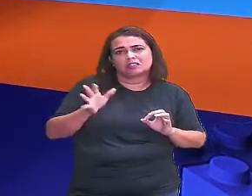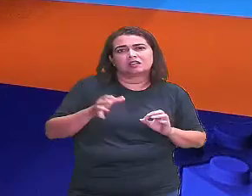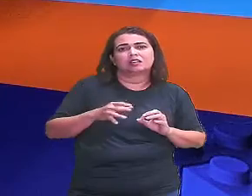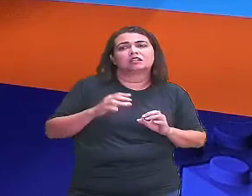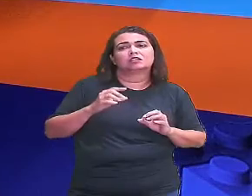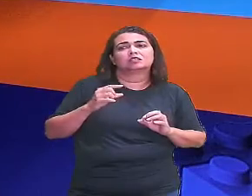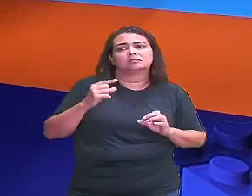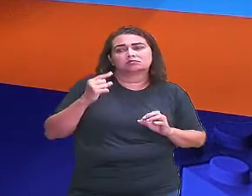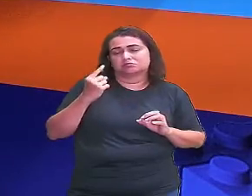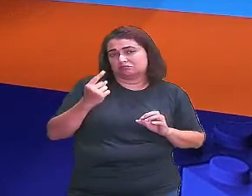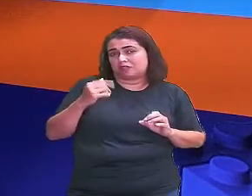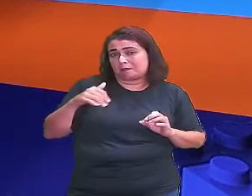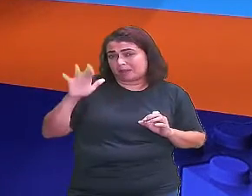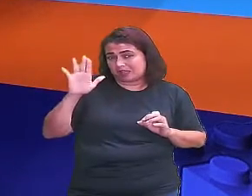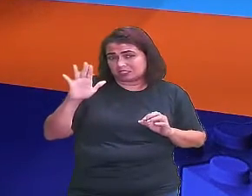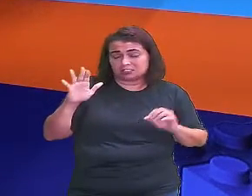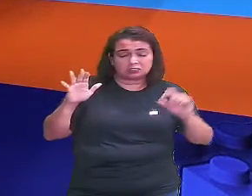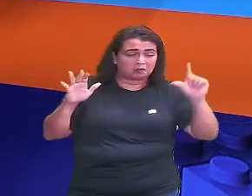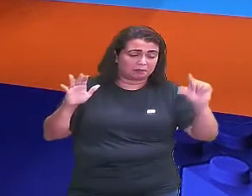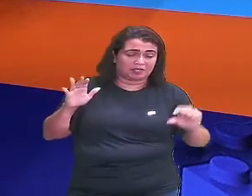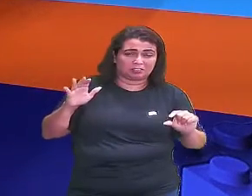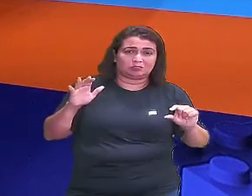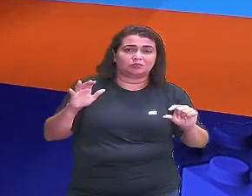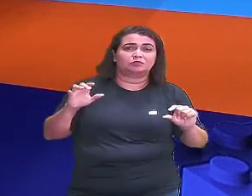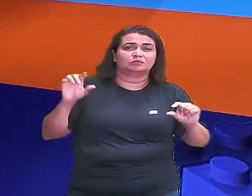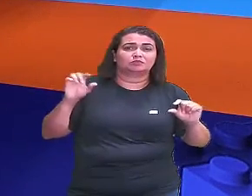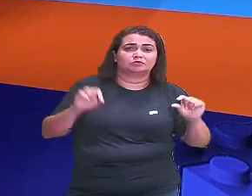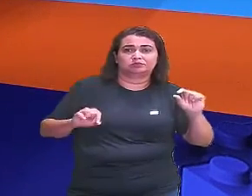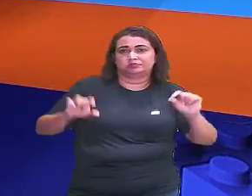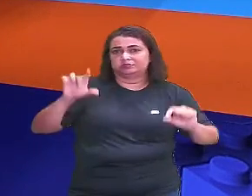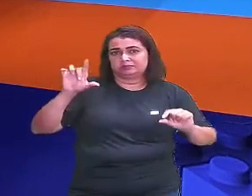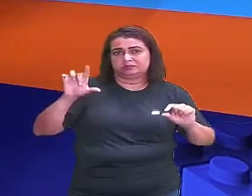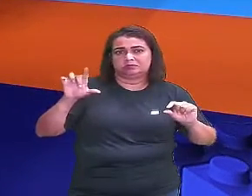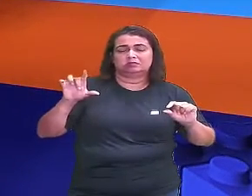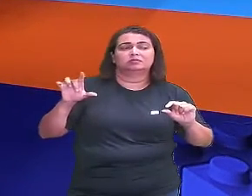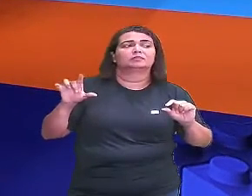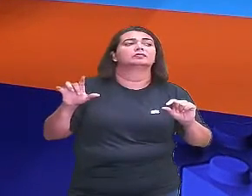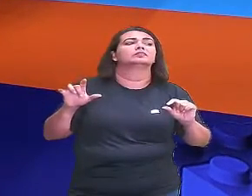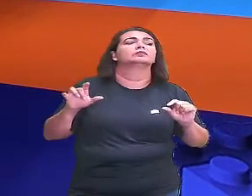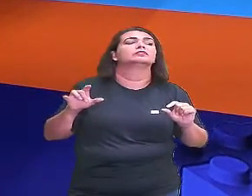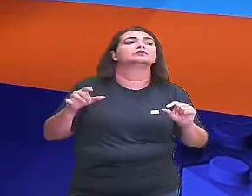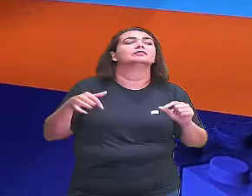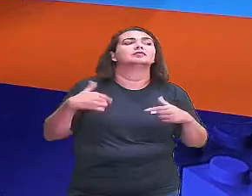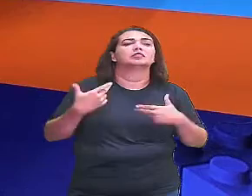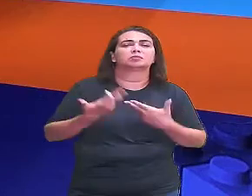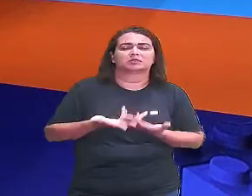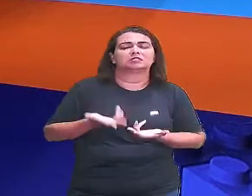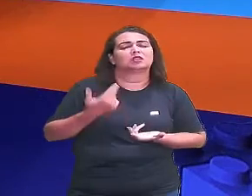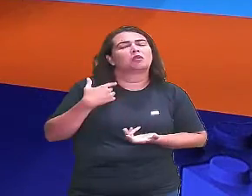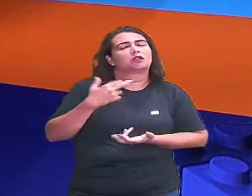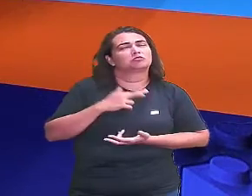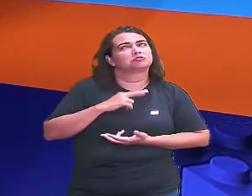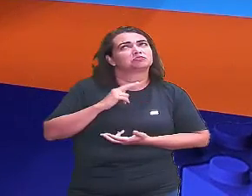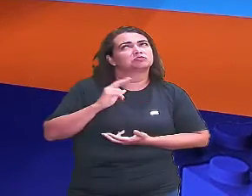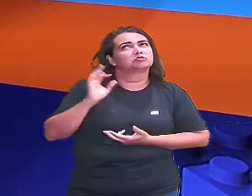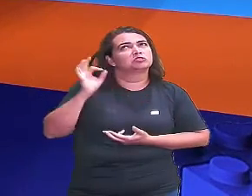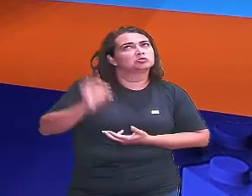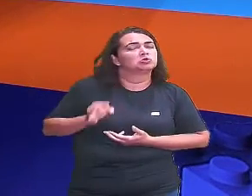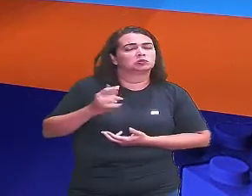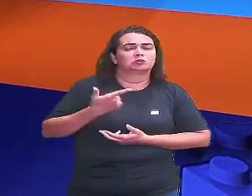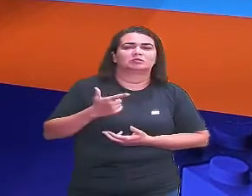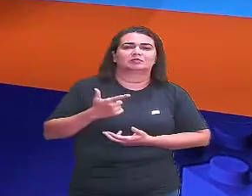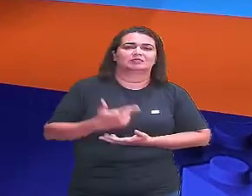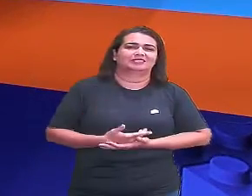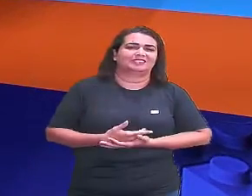que uma sobrinha ficou com mais balinhas e outra sobrinha ficou com menos. Por isso que eu acho que não foi justo, tá bom?